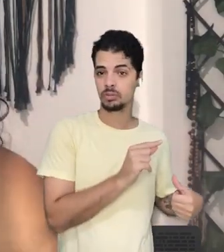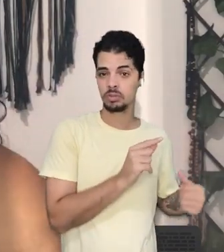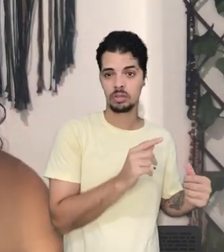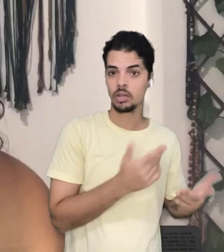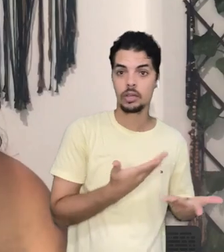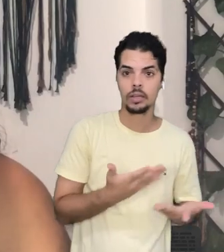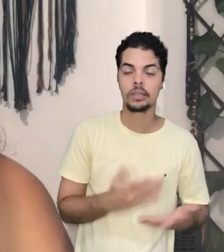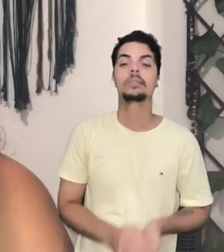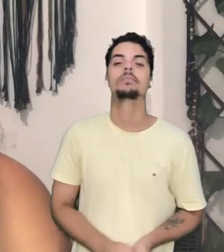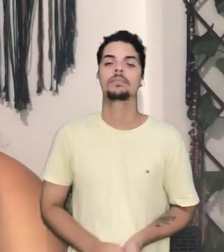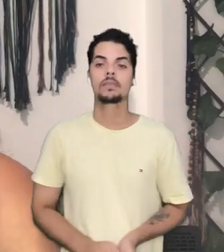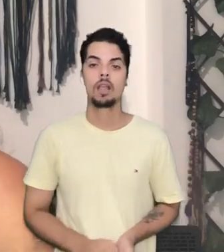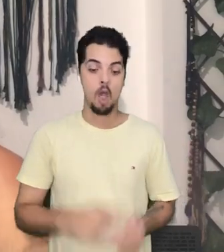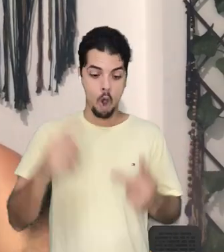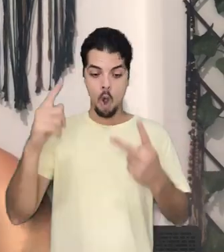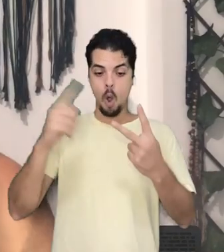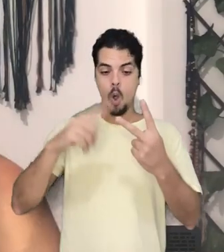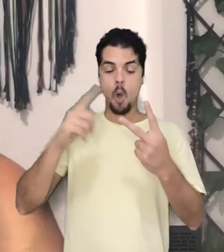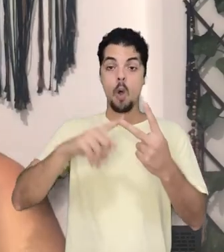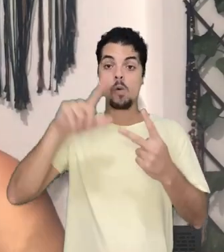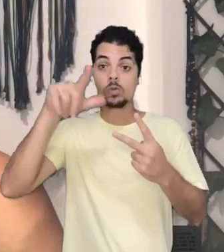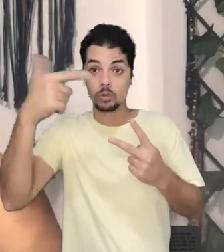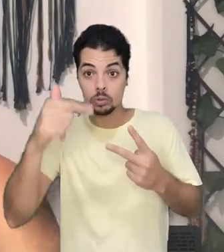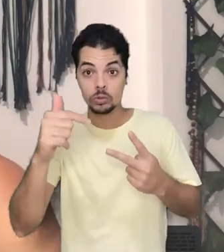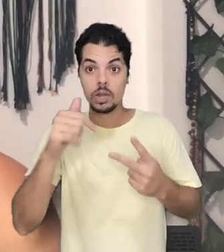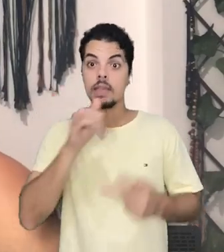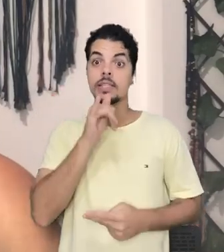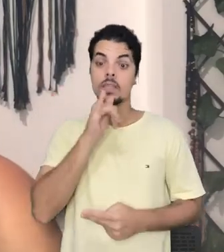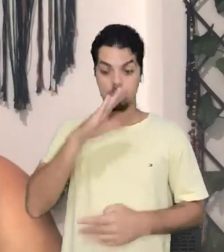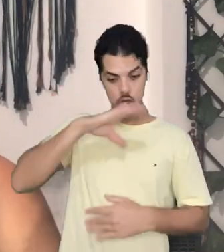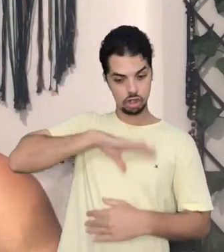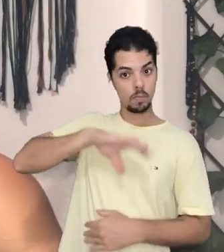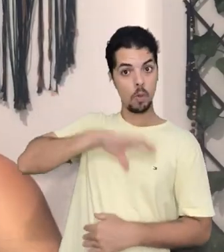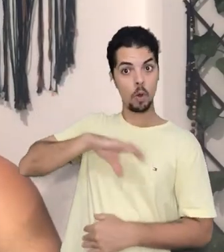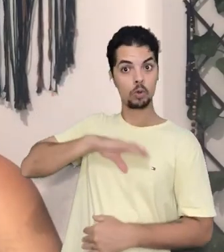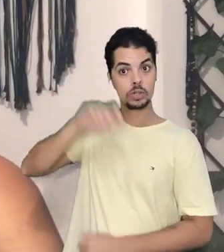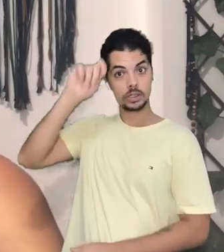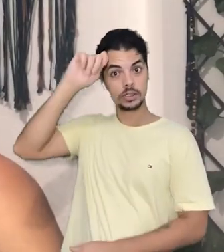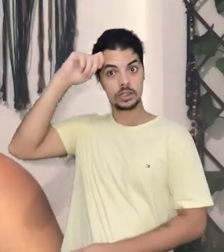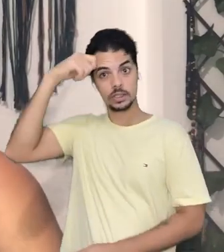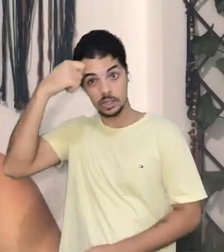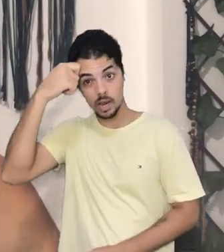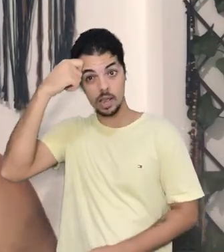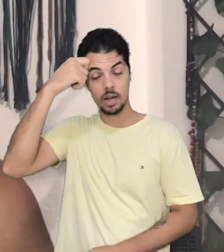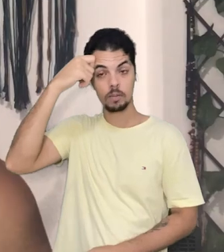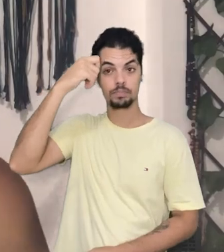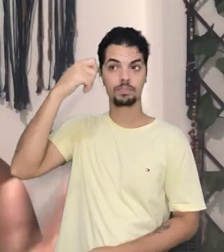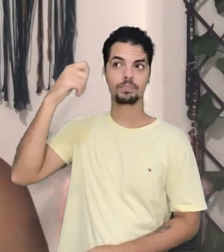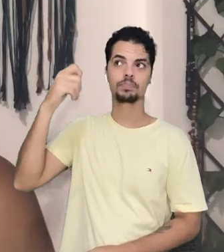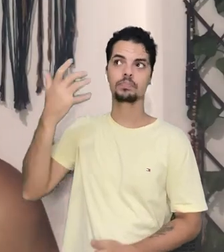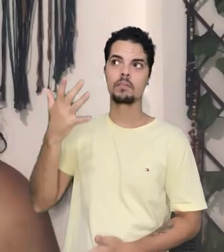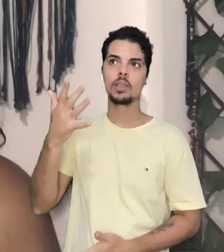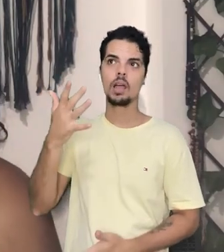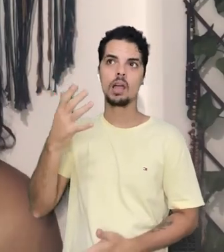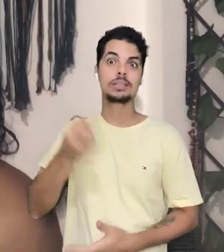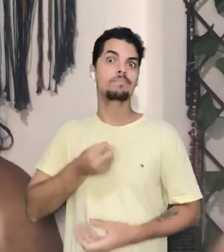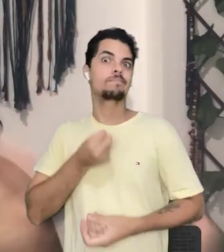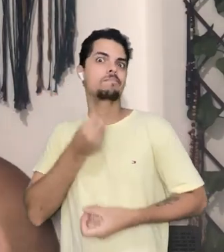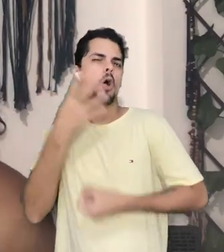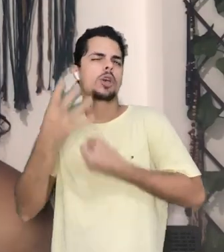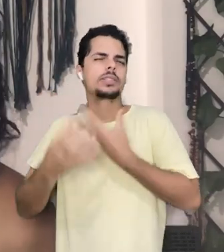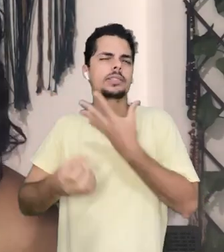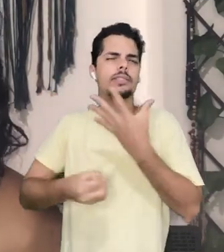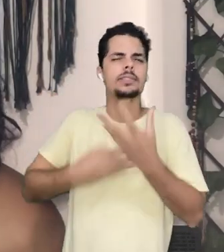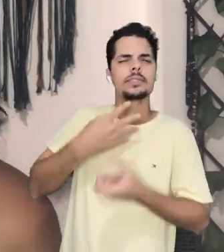possibilidade é a adoção de literaturas de autores e autoras africanos, que, assim como a literatura de autores e